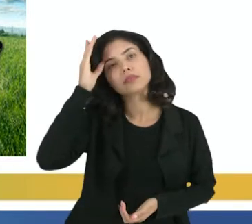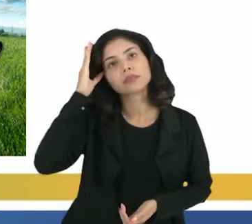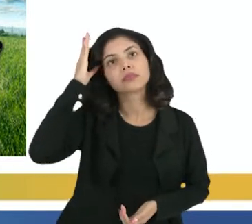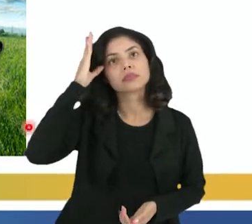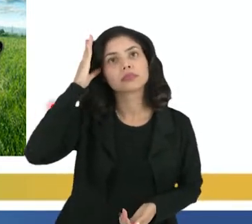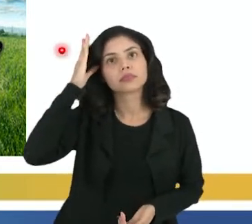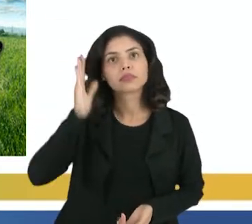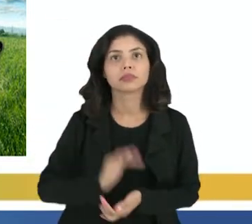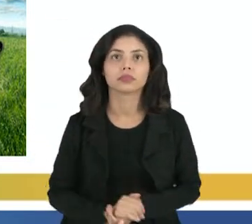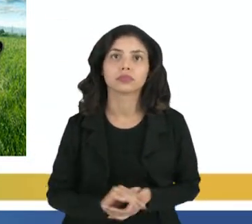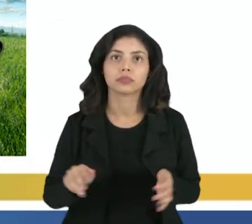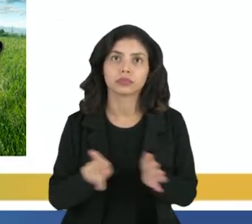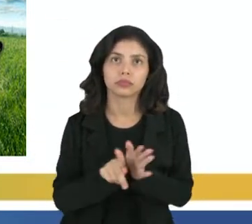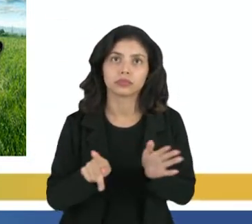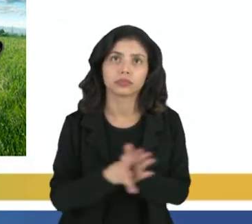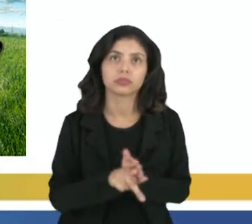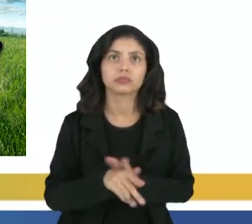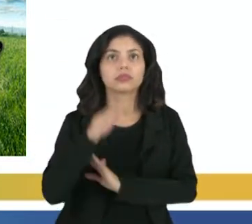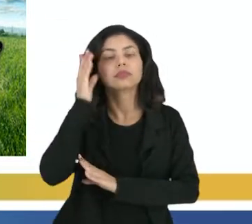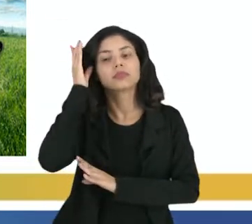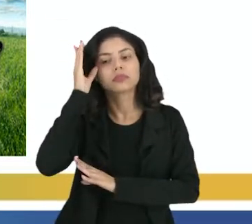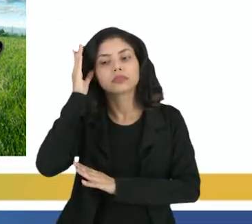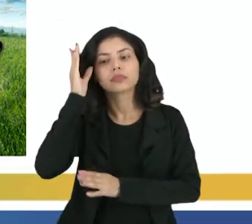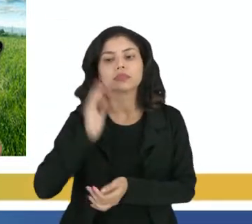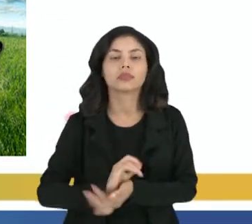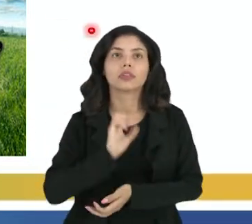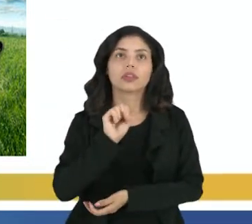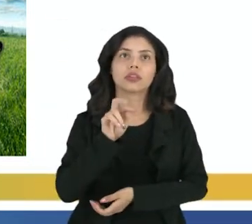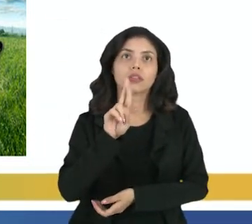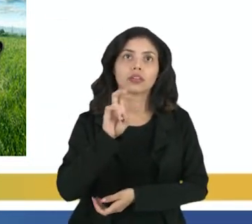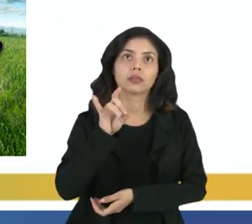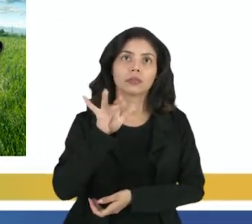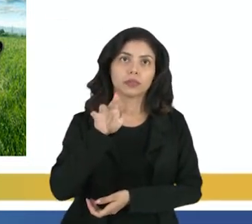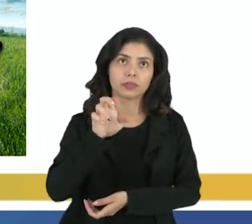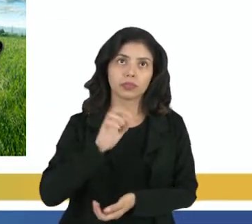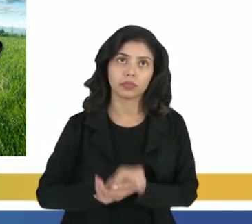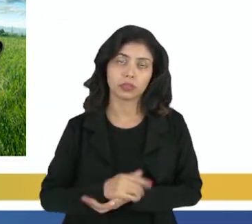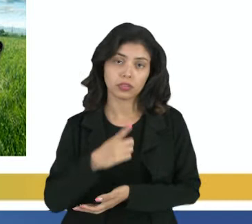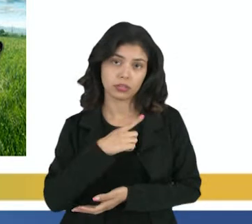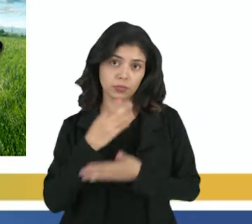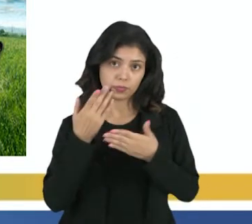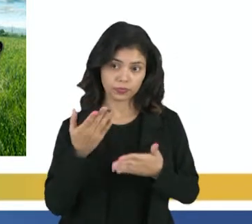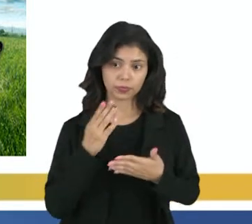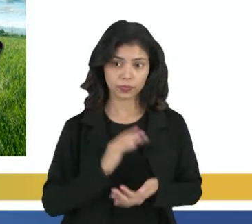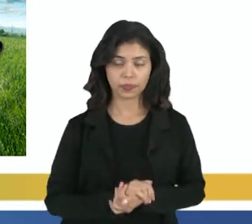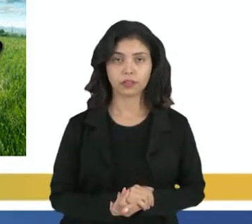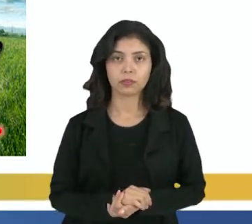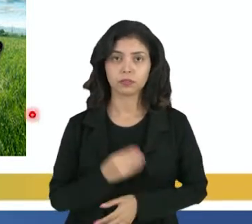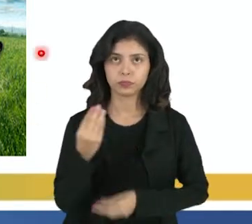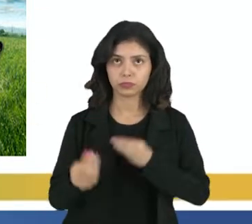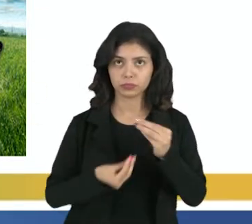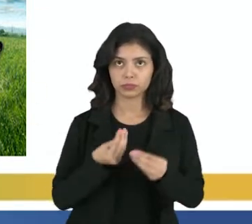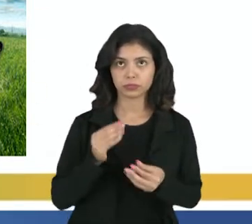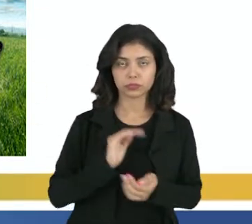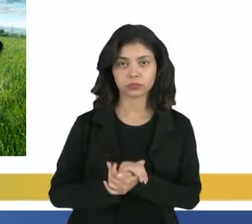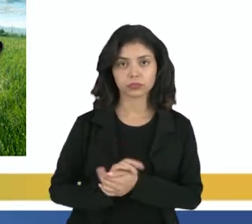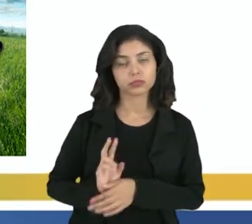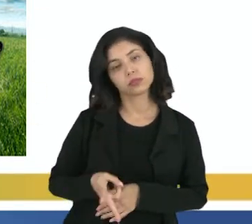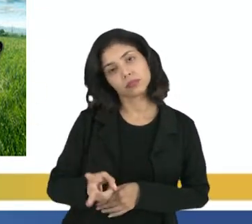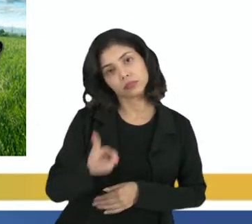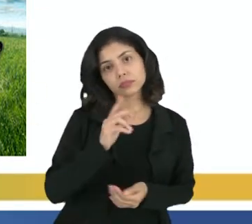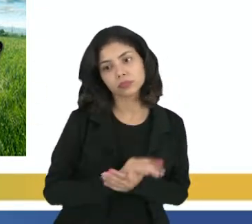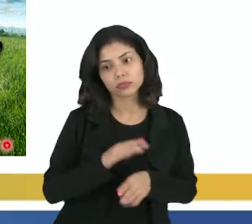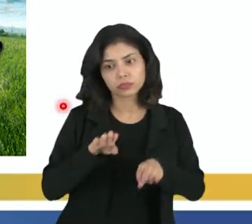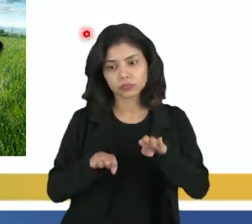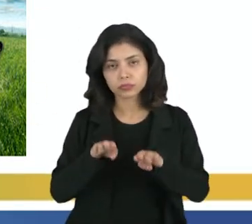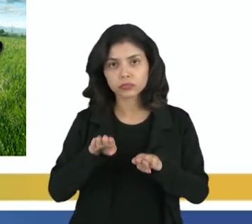consciência, atitudes conscientes de sustentabilidades, nós temos como consequência esse